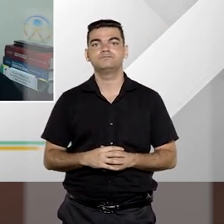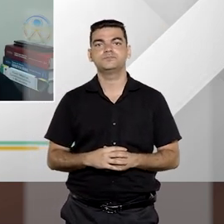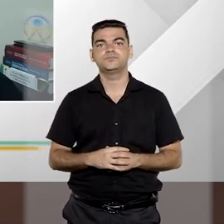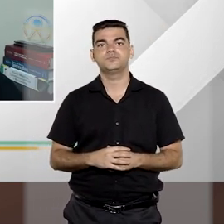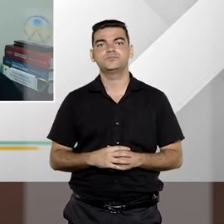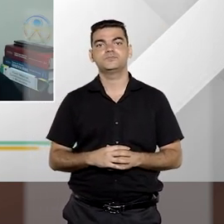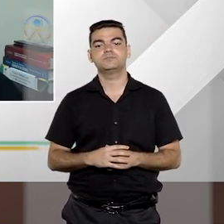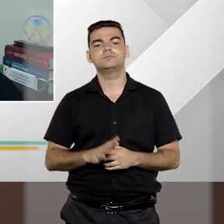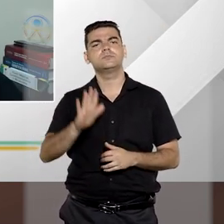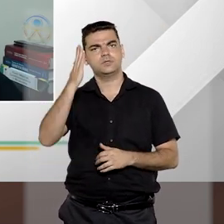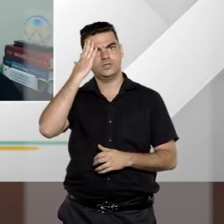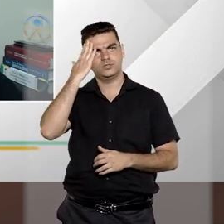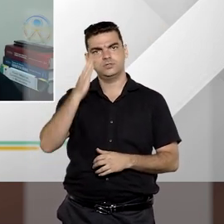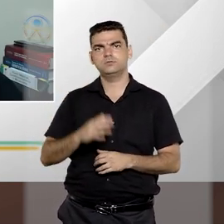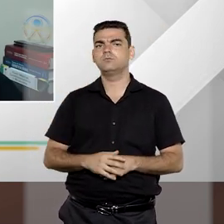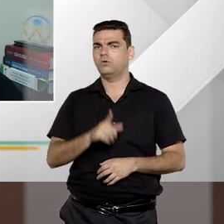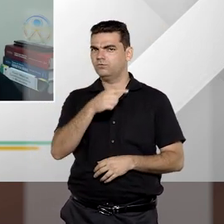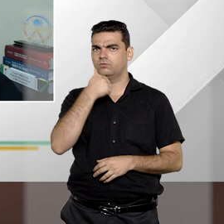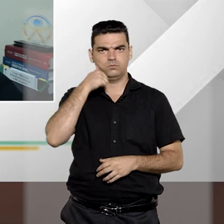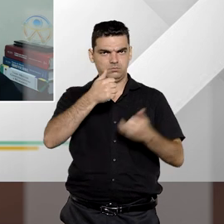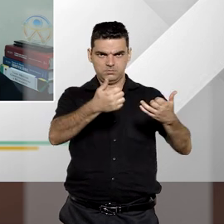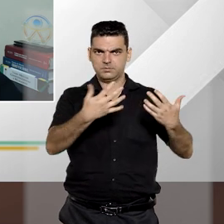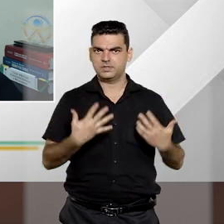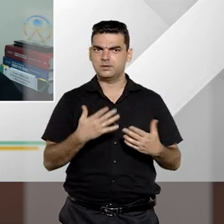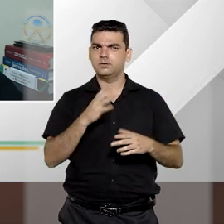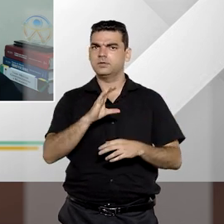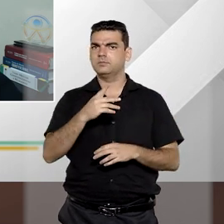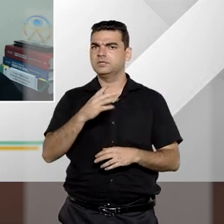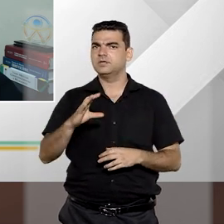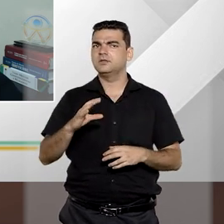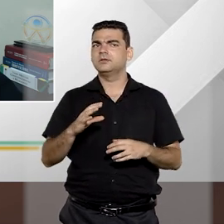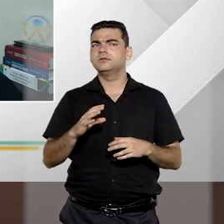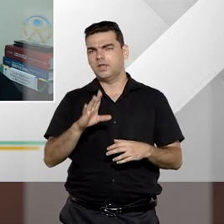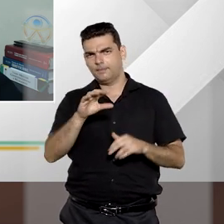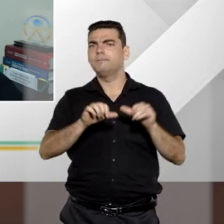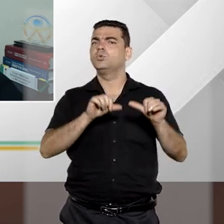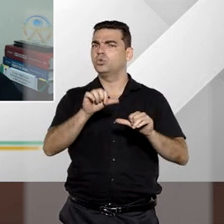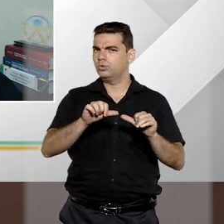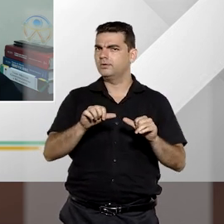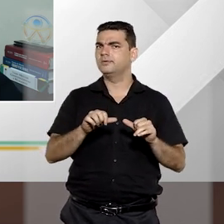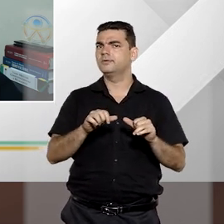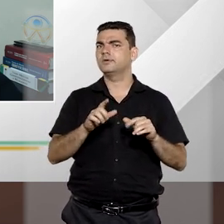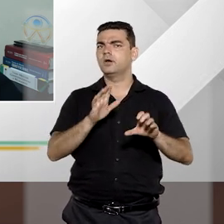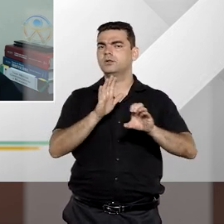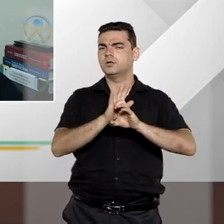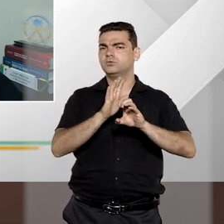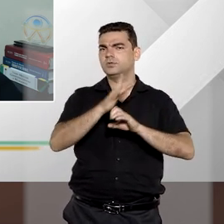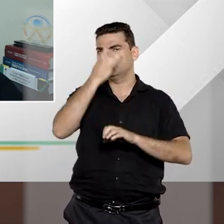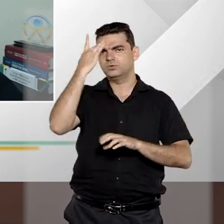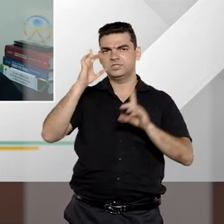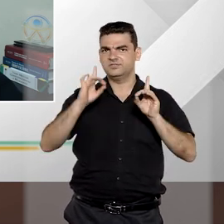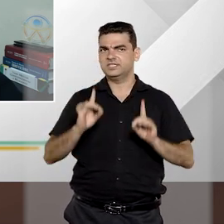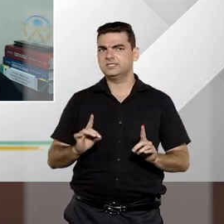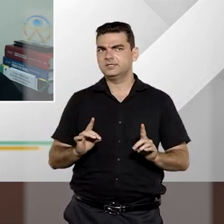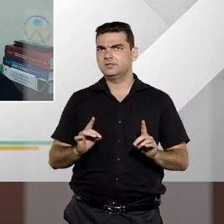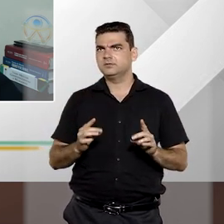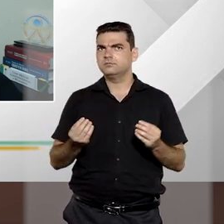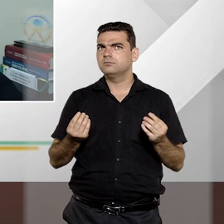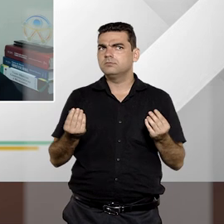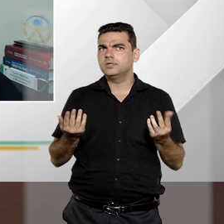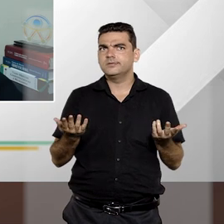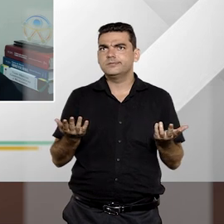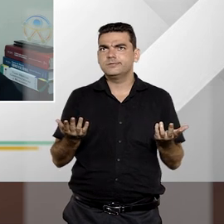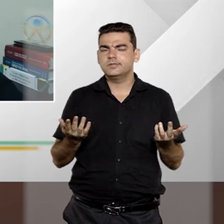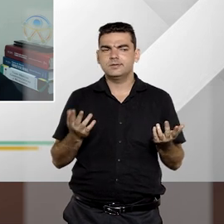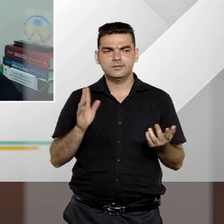Ainda nessa toada, Marcela, do Código Civil, após as alterações trazidas pelo Estatuto da Pessoa com Deficiência, como é que ficaram,